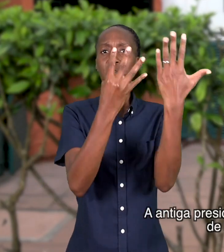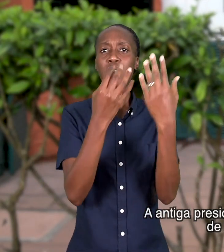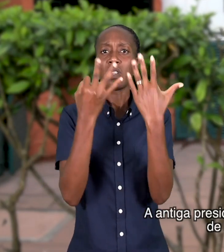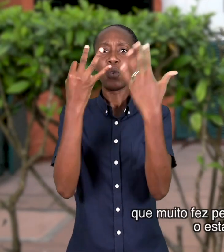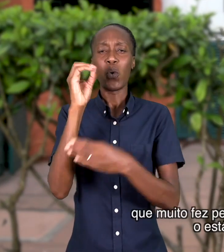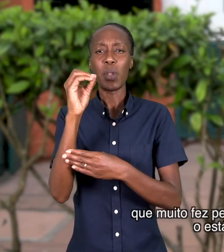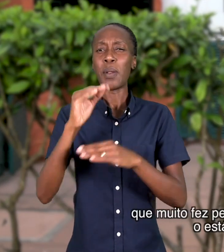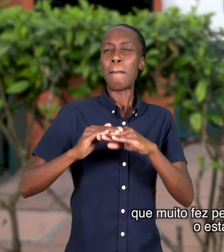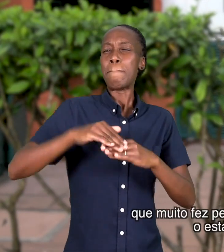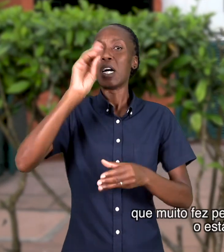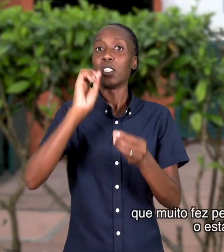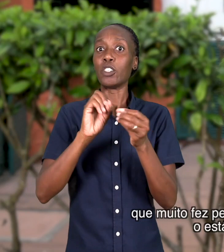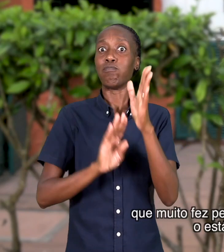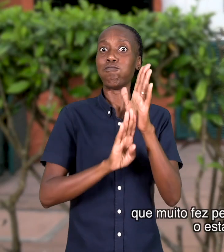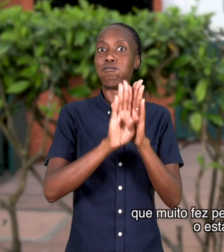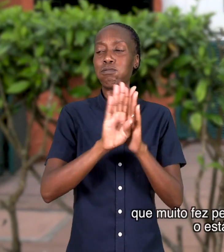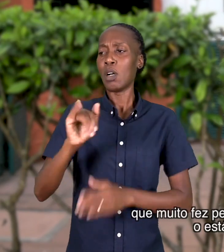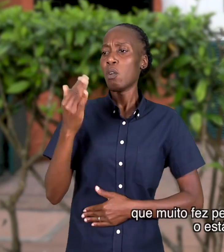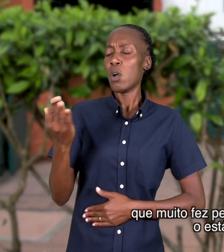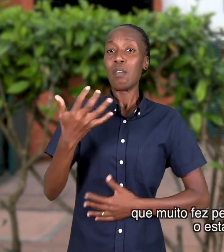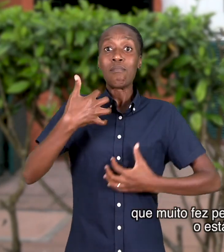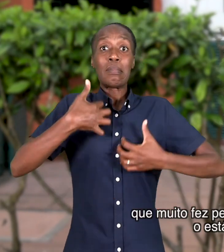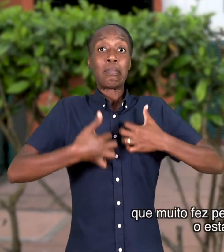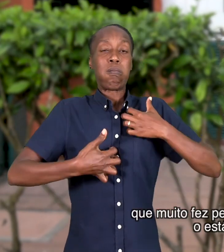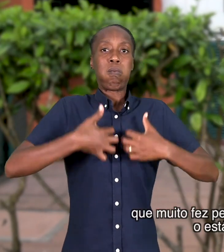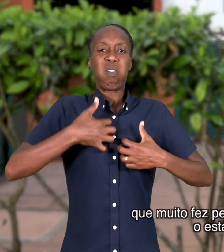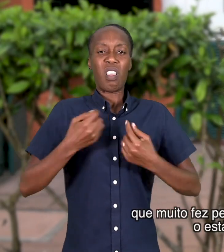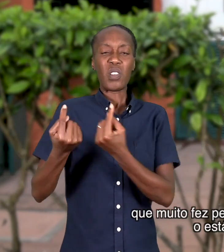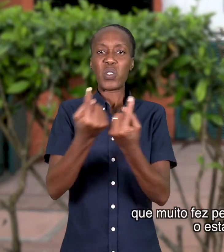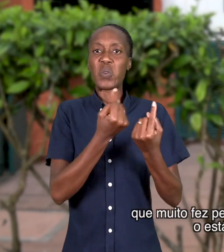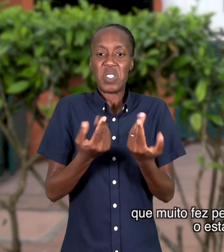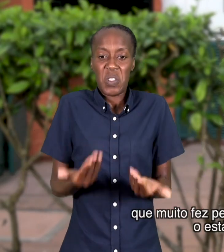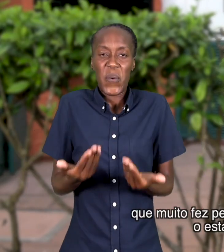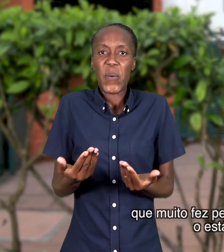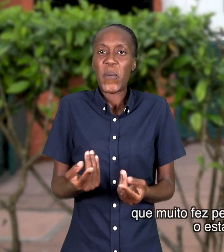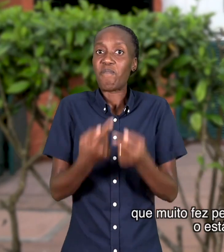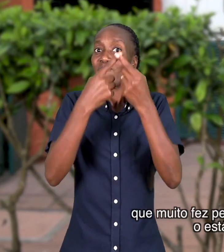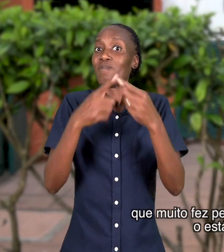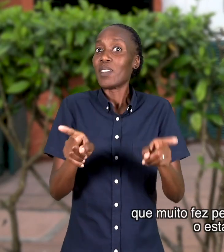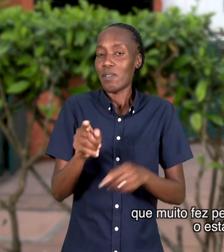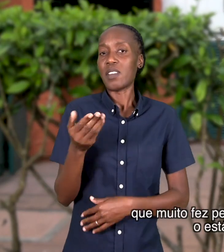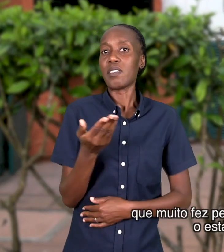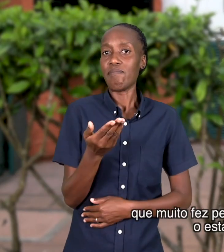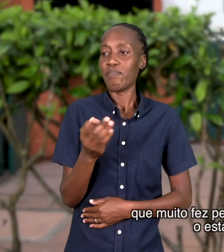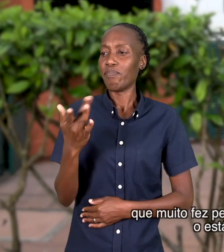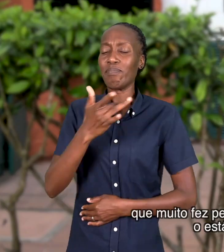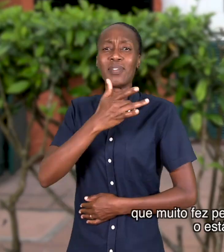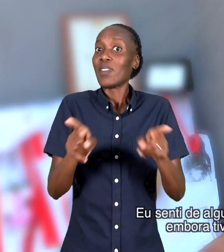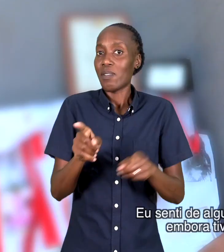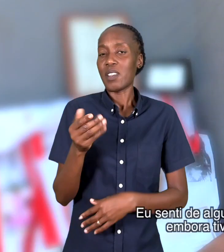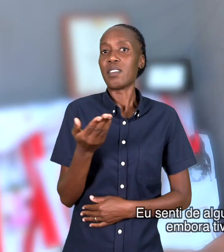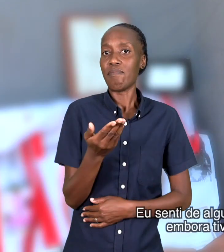80, que muito fez pela modalidade, vem com preocupação o estágio atual da modalidade.